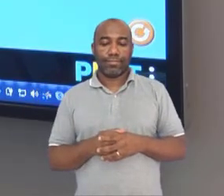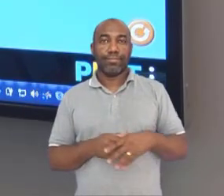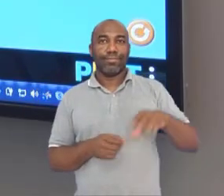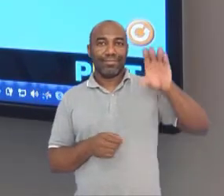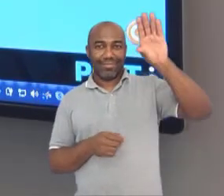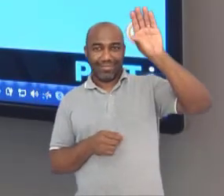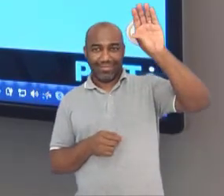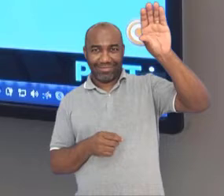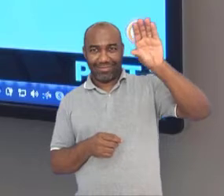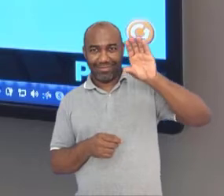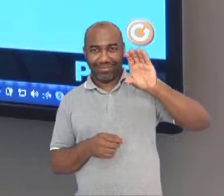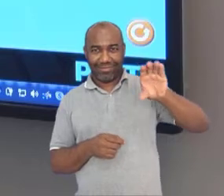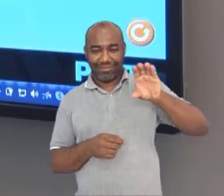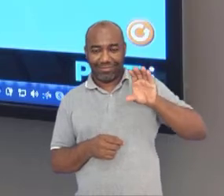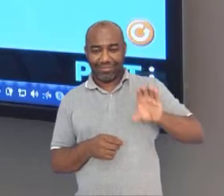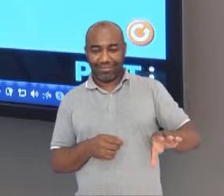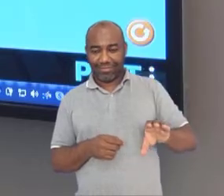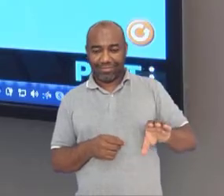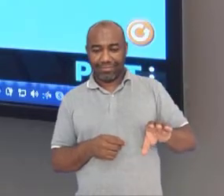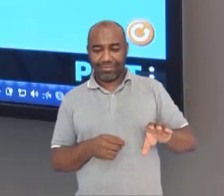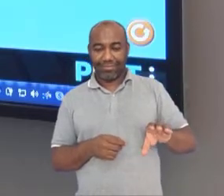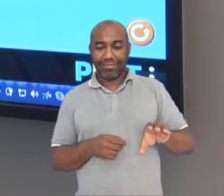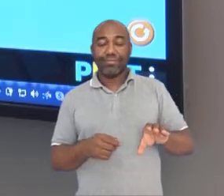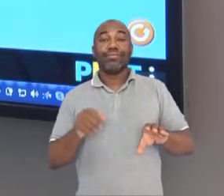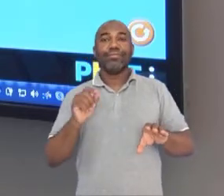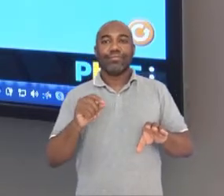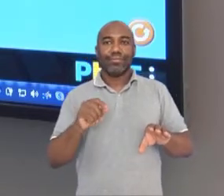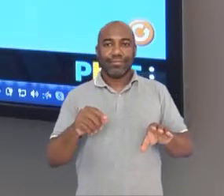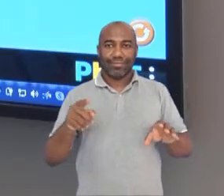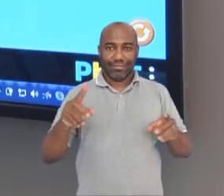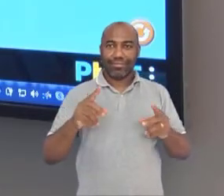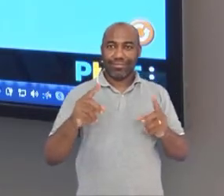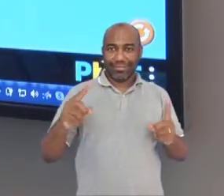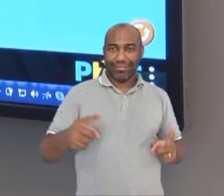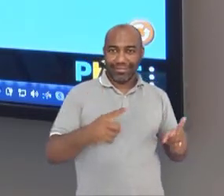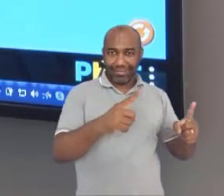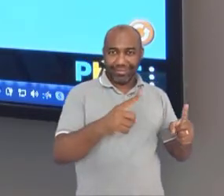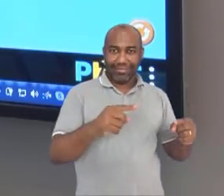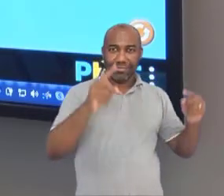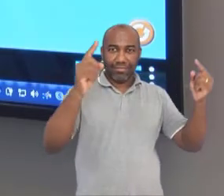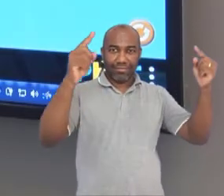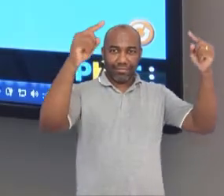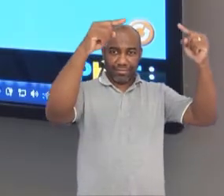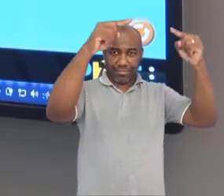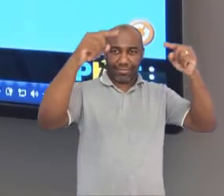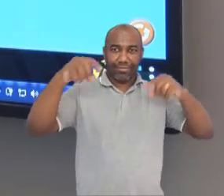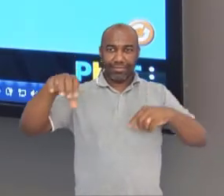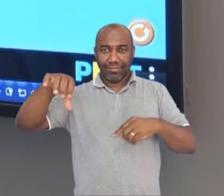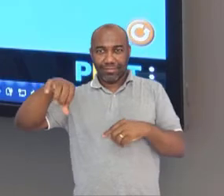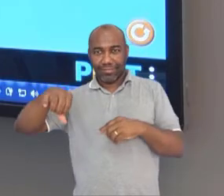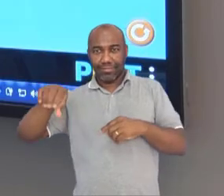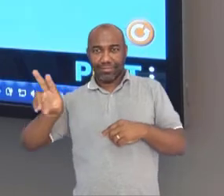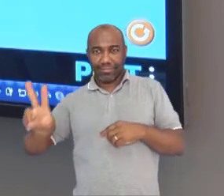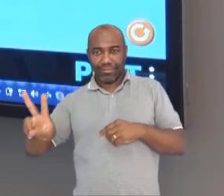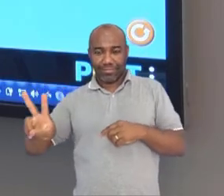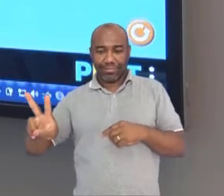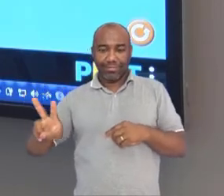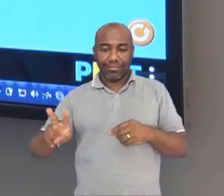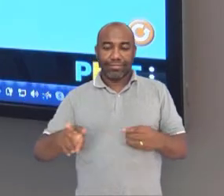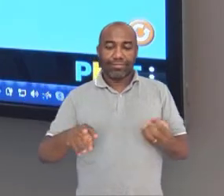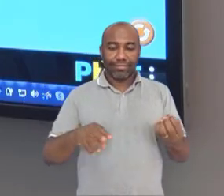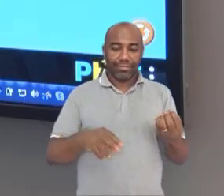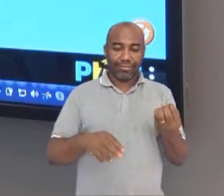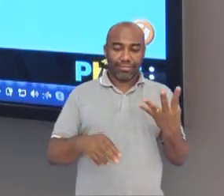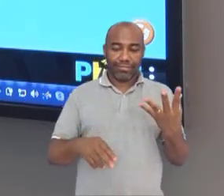em um circuito associado em paralelo, em qualquer posição dessa, que você colocar, essa lâmpada ela